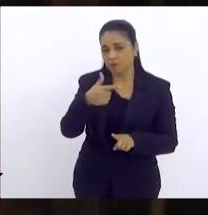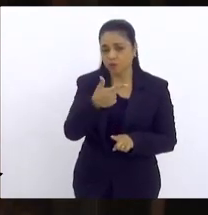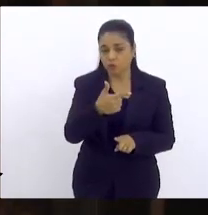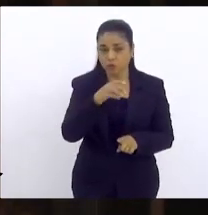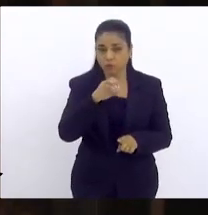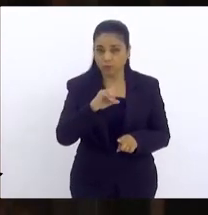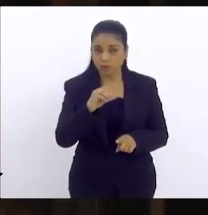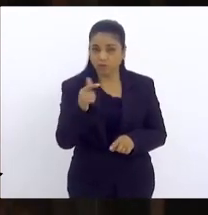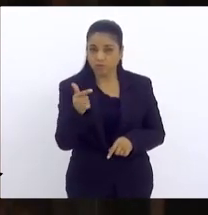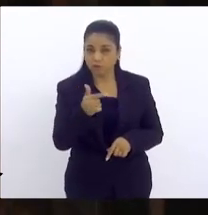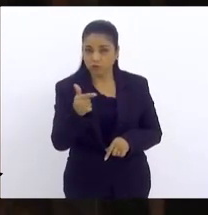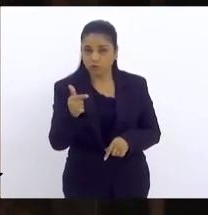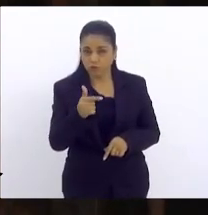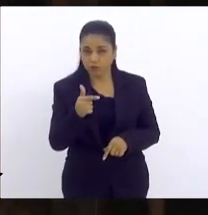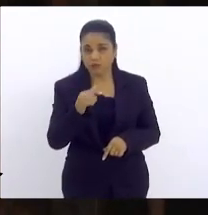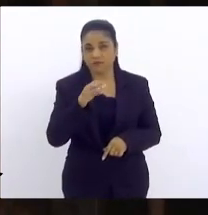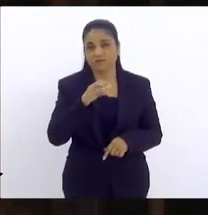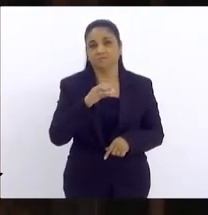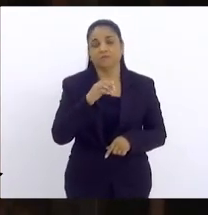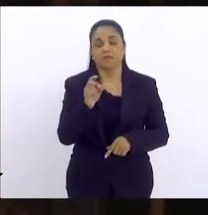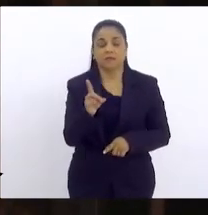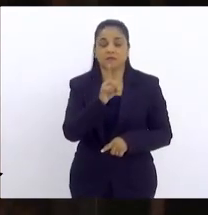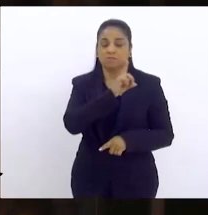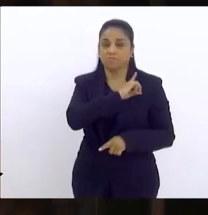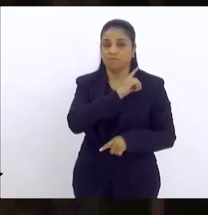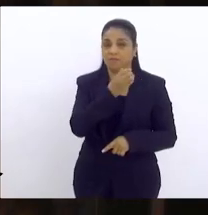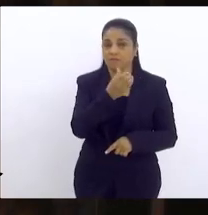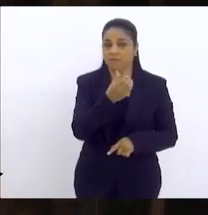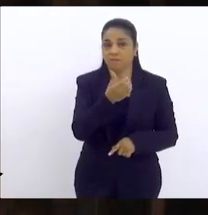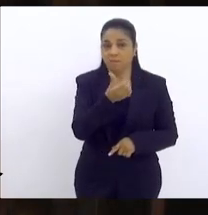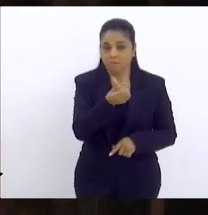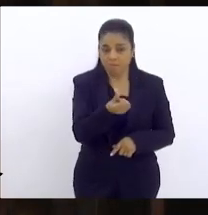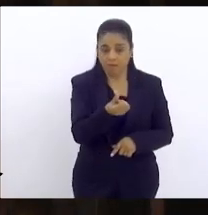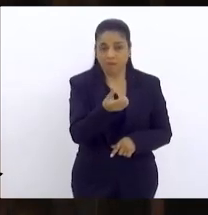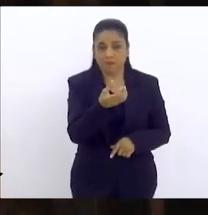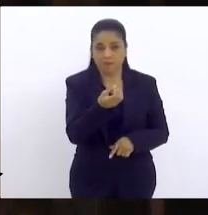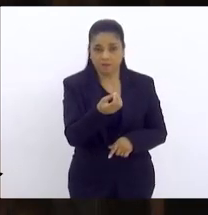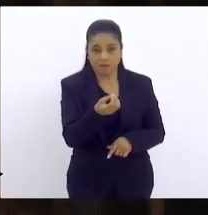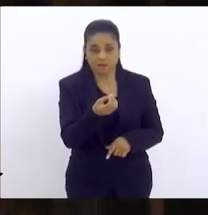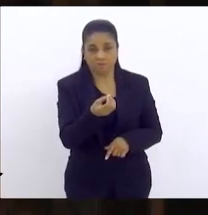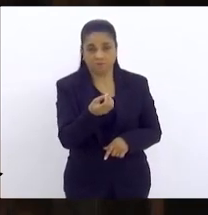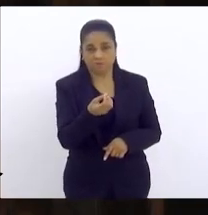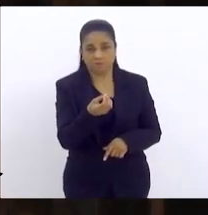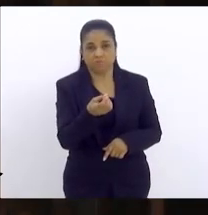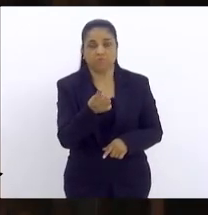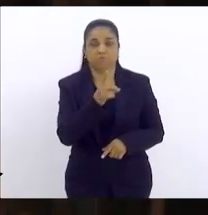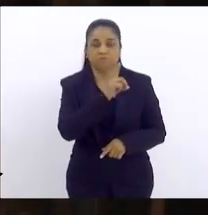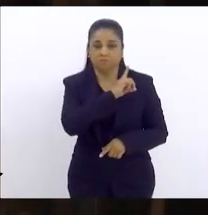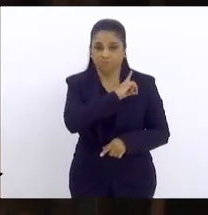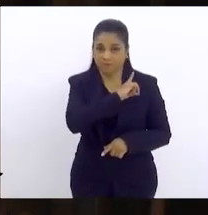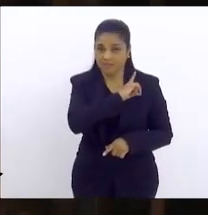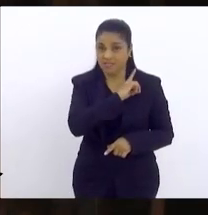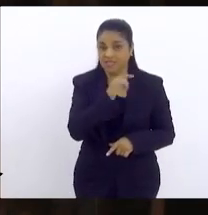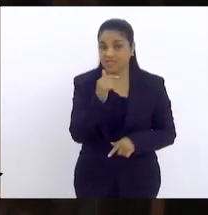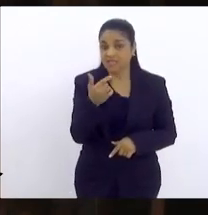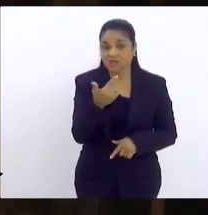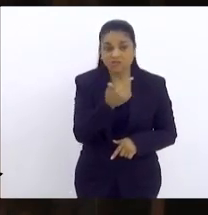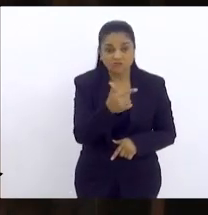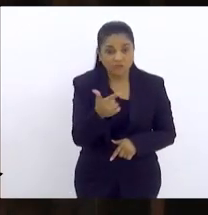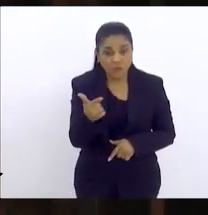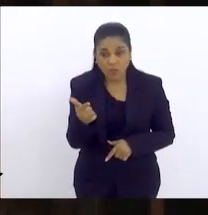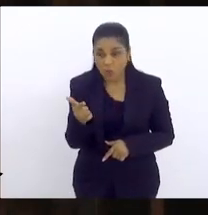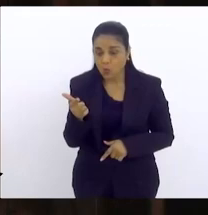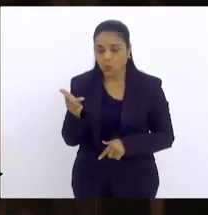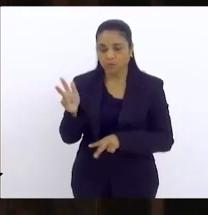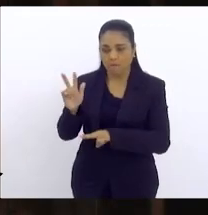da mesa nós não tivemos nenhum repito nenhum flagrante